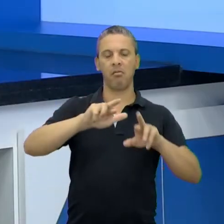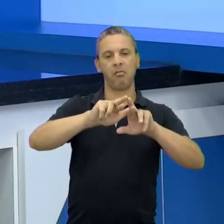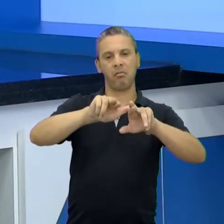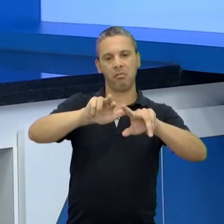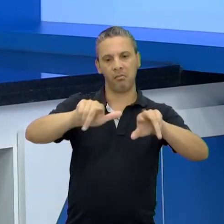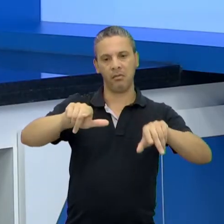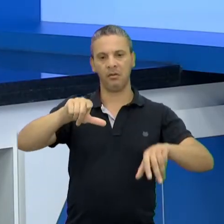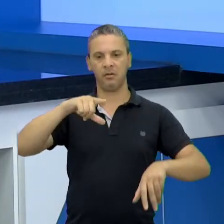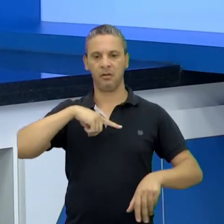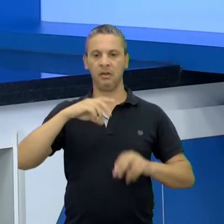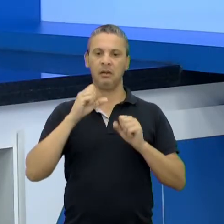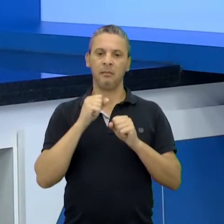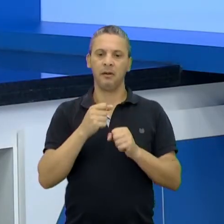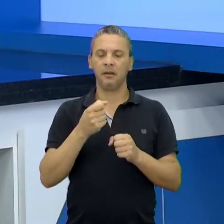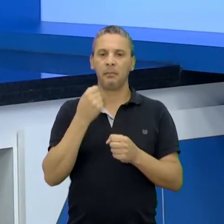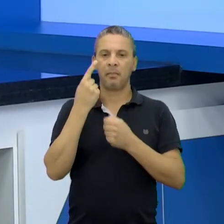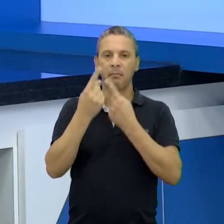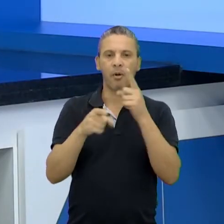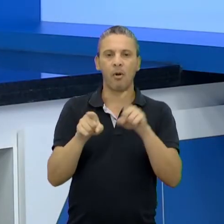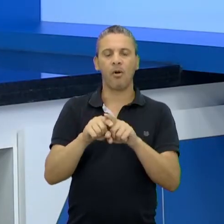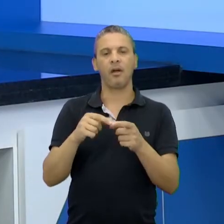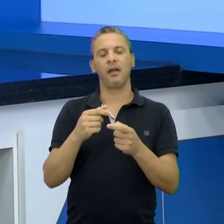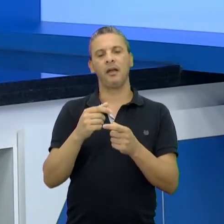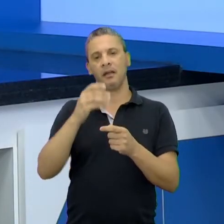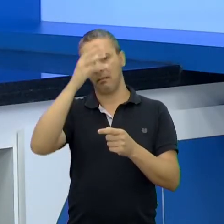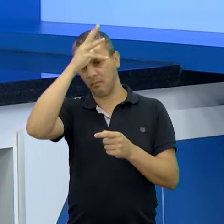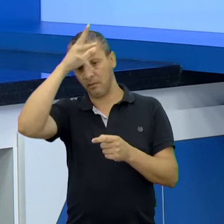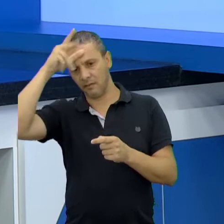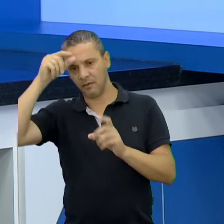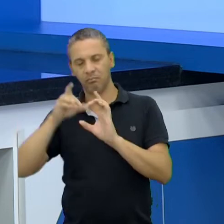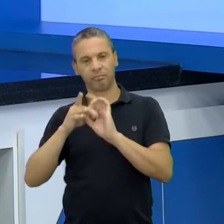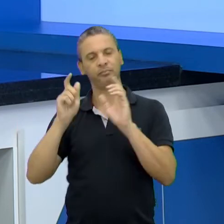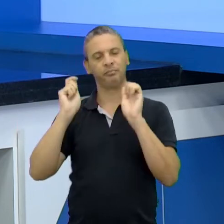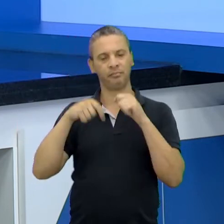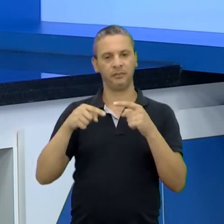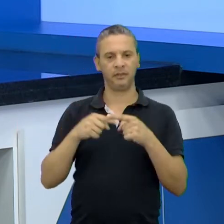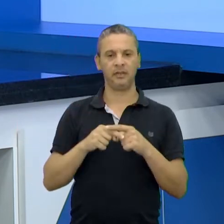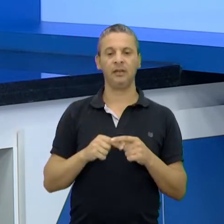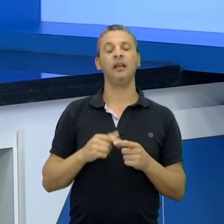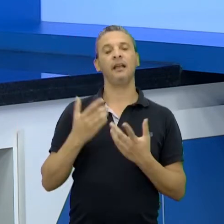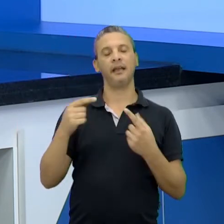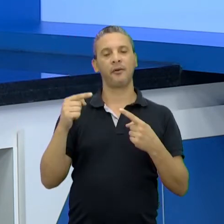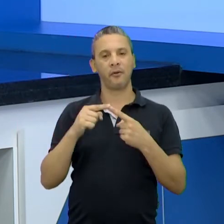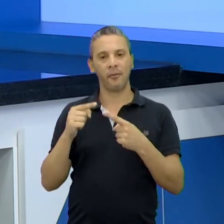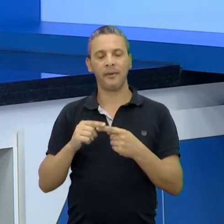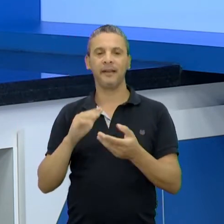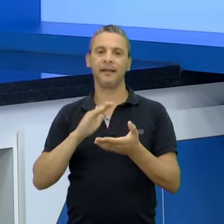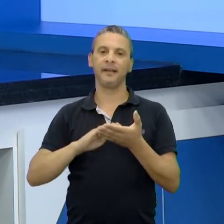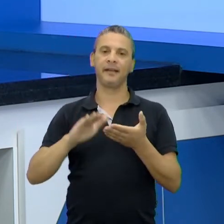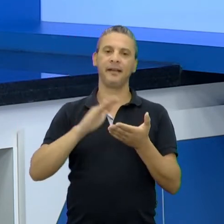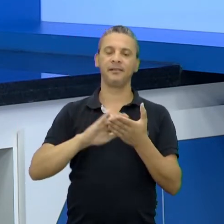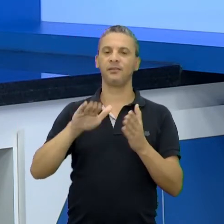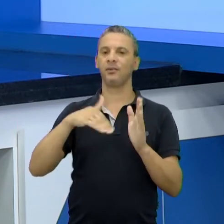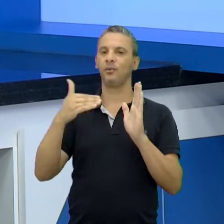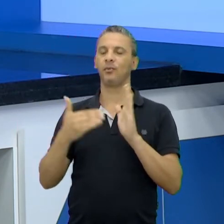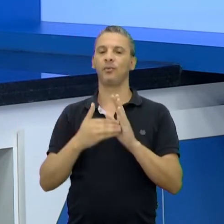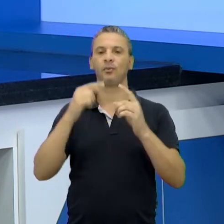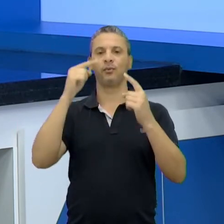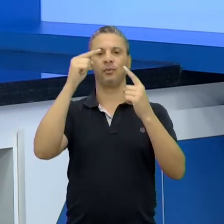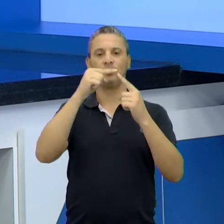cinema, pode ser uma pipoca, pode ser um refrigerante. Esse lazer entra todas as despesas que vocês